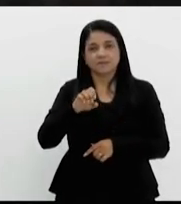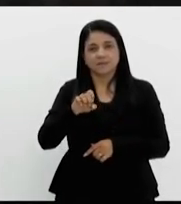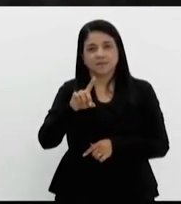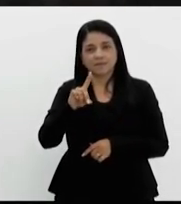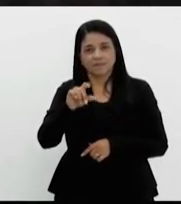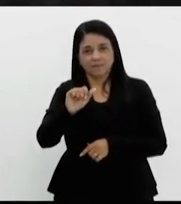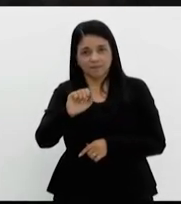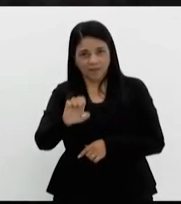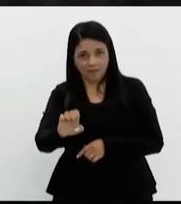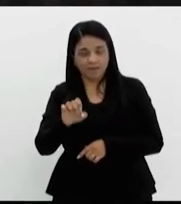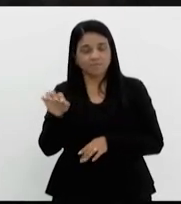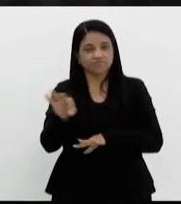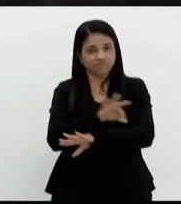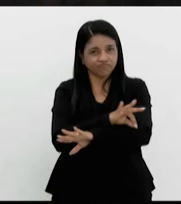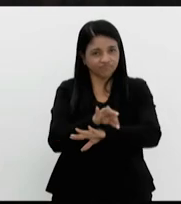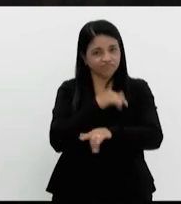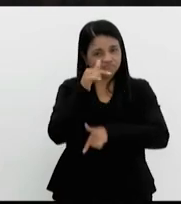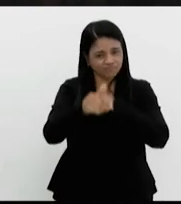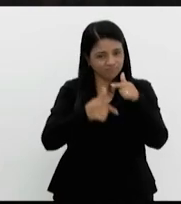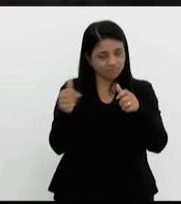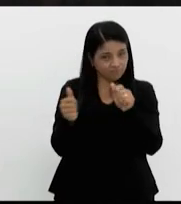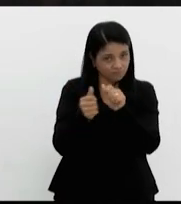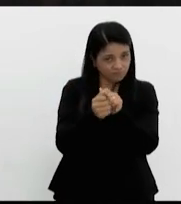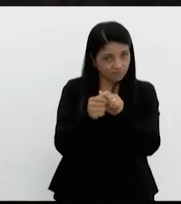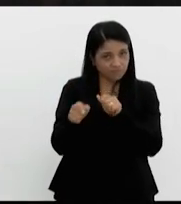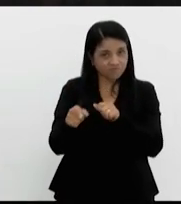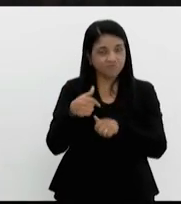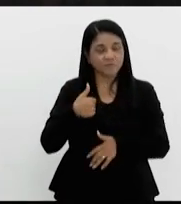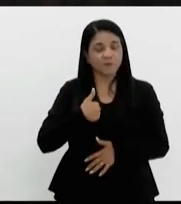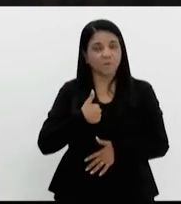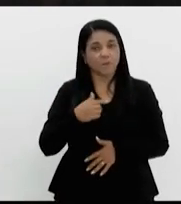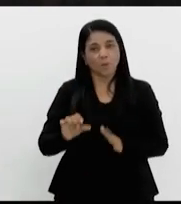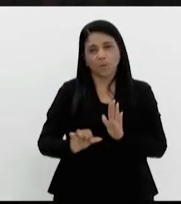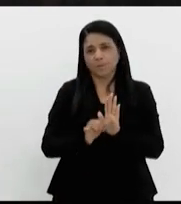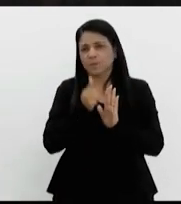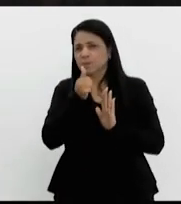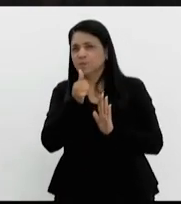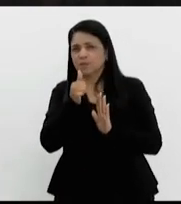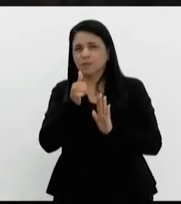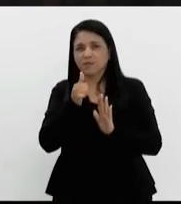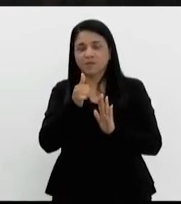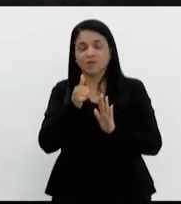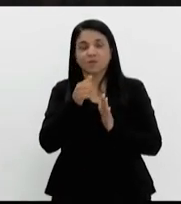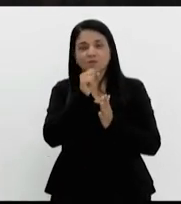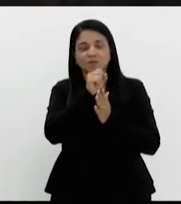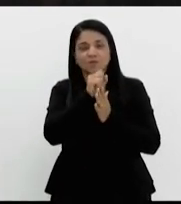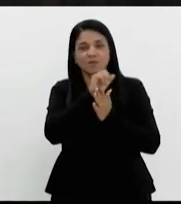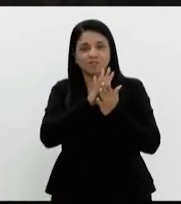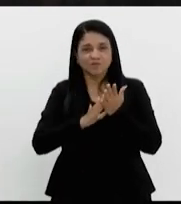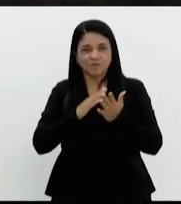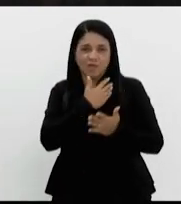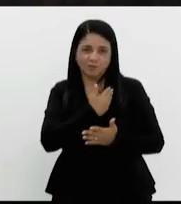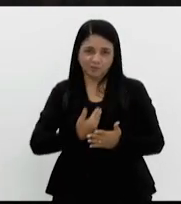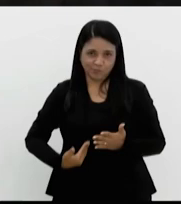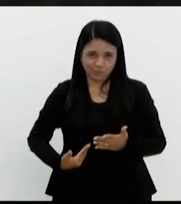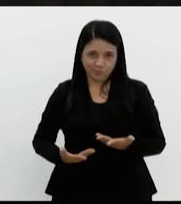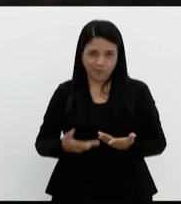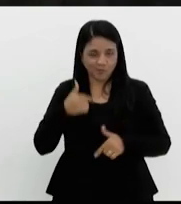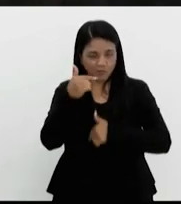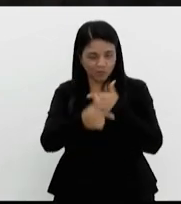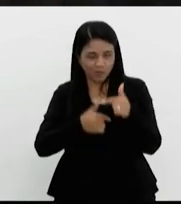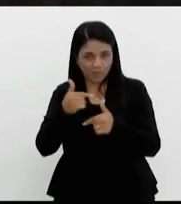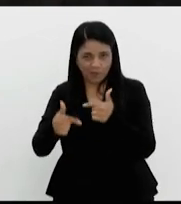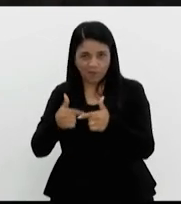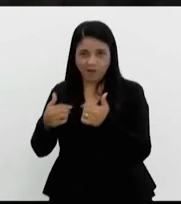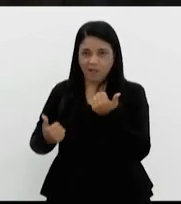foi engenheiro. Trabalhei com ele quando fui meu primeira atividade pública, fui assessor